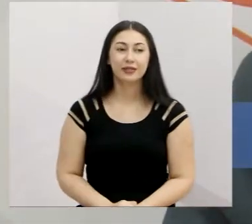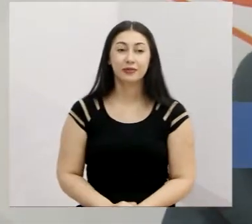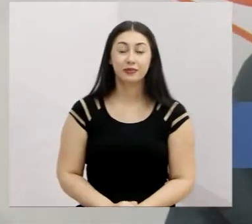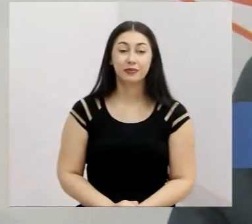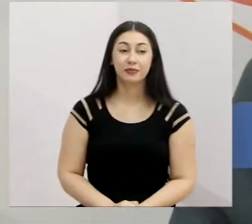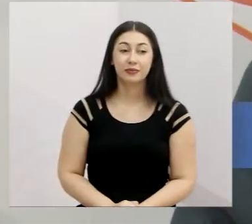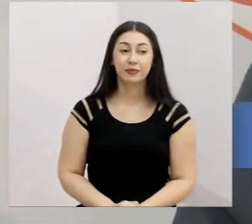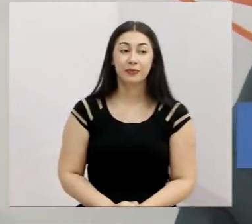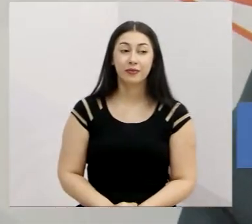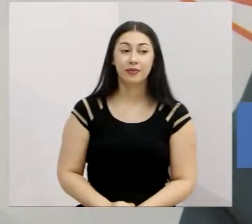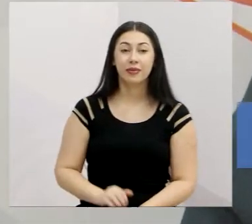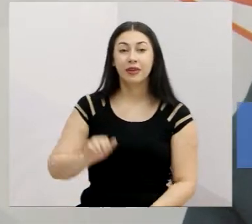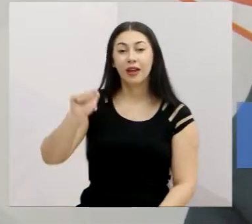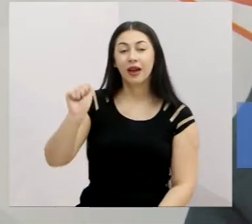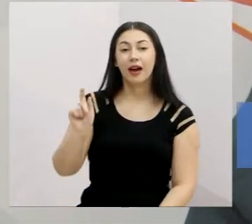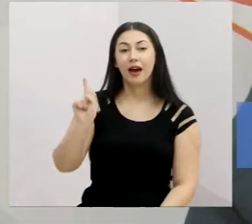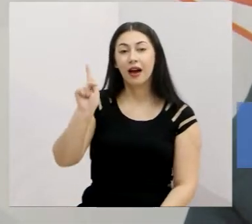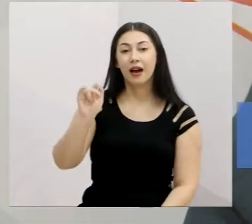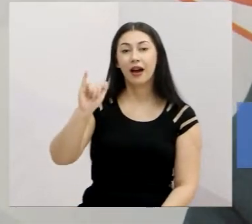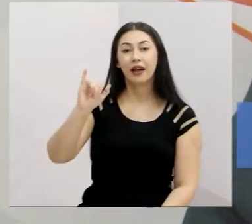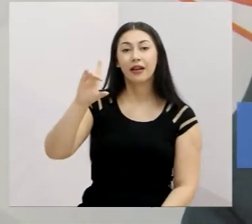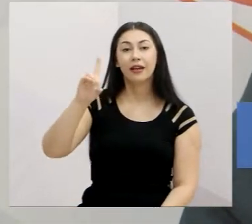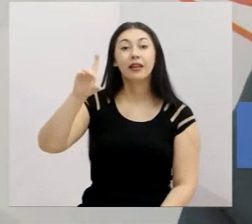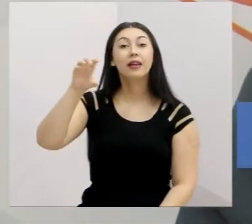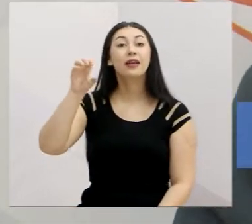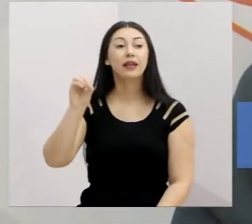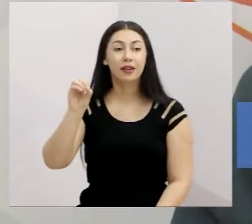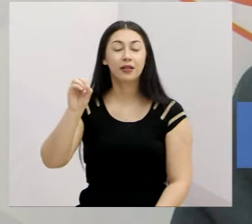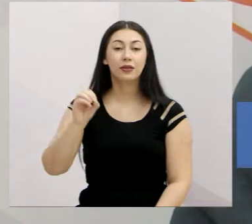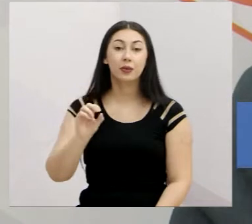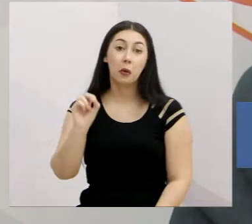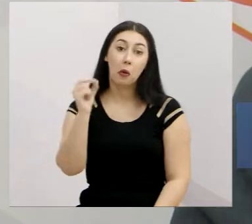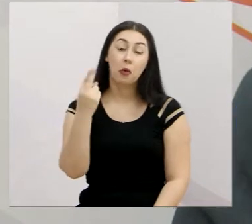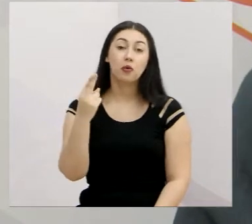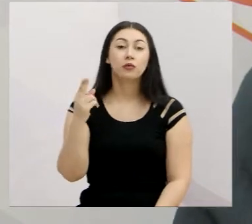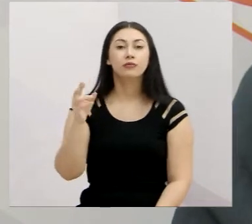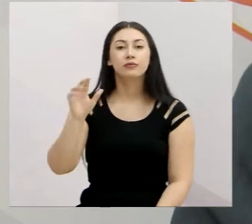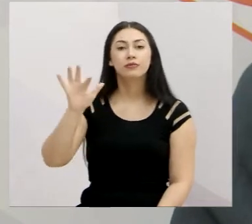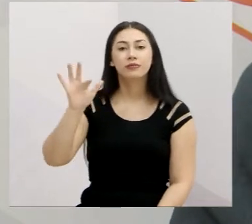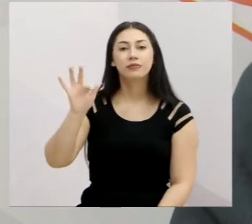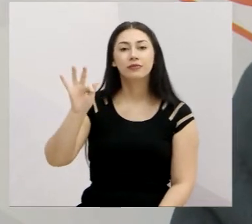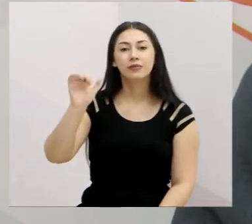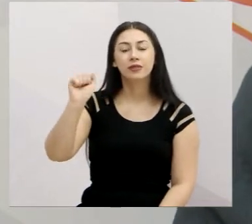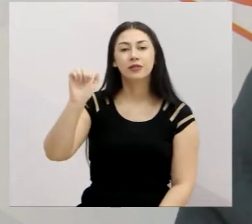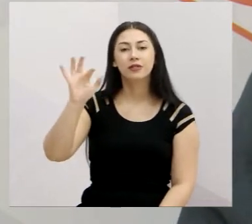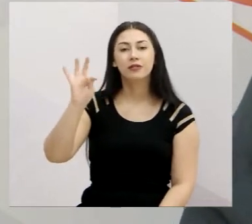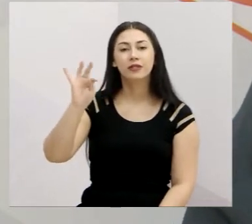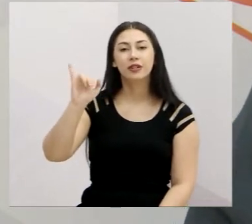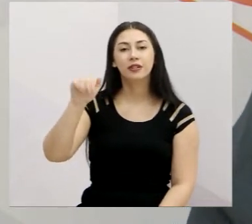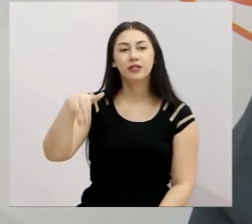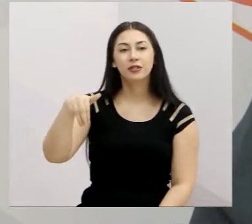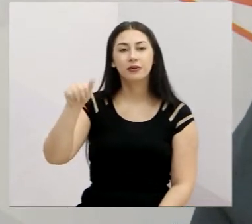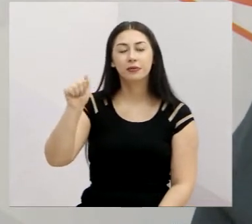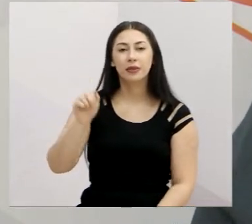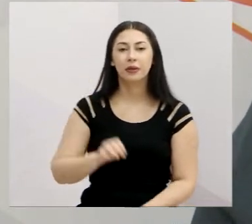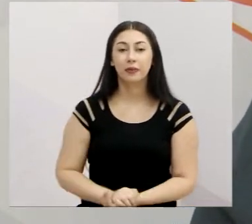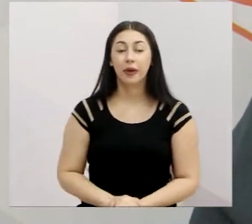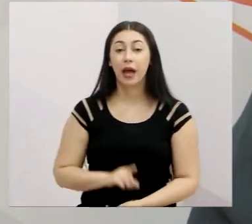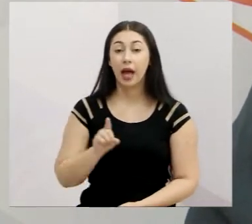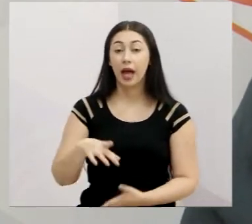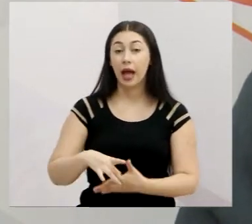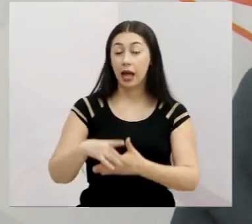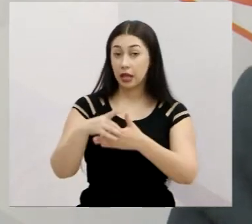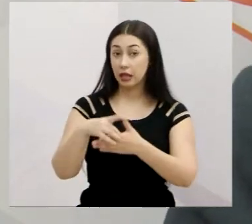título acrílico Tábata sakaguti ou simplesmente Fátima saguti é líder lado bom que ou